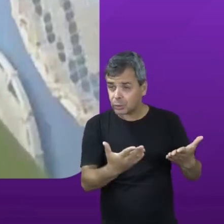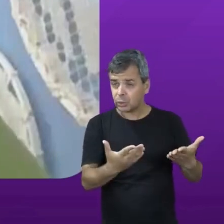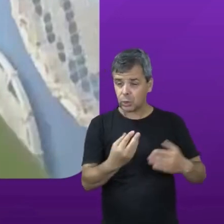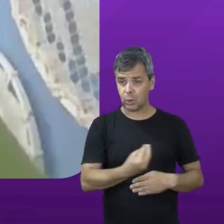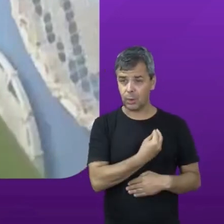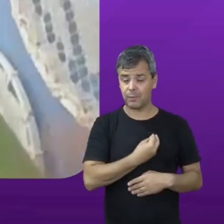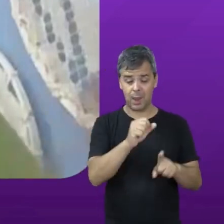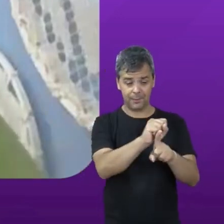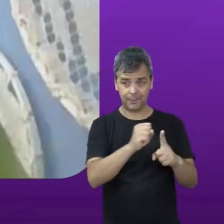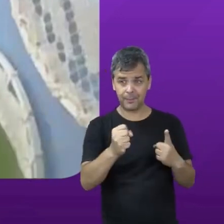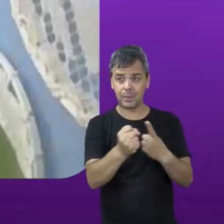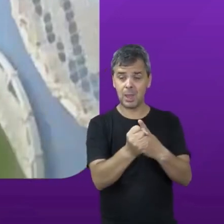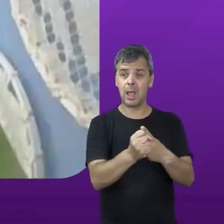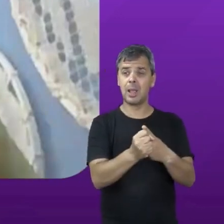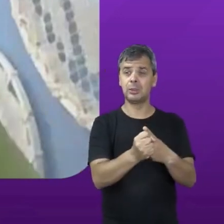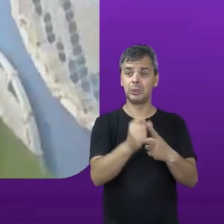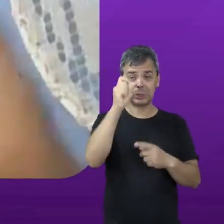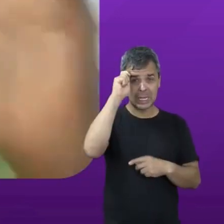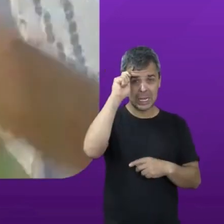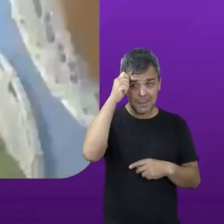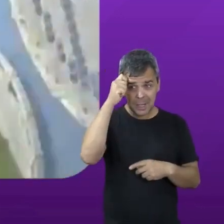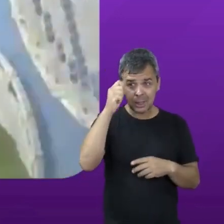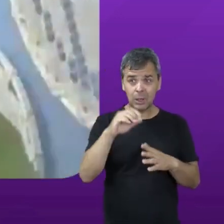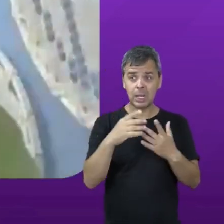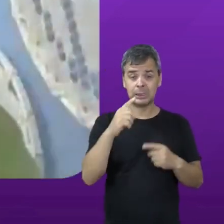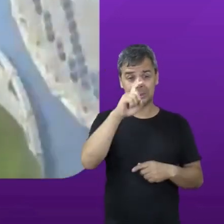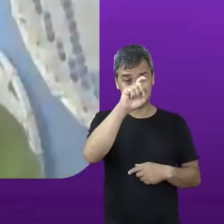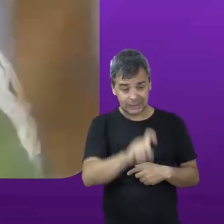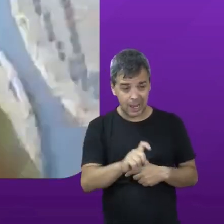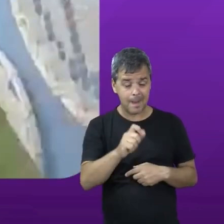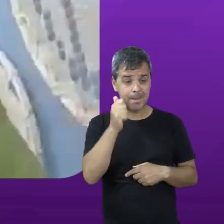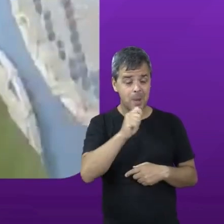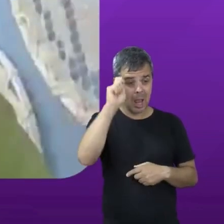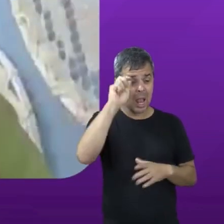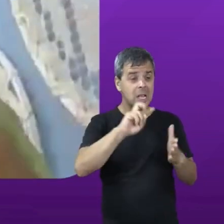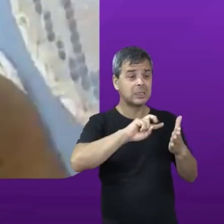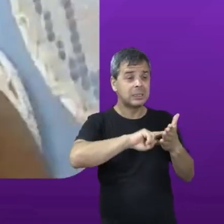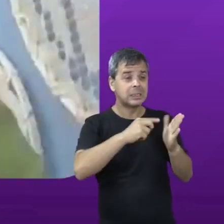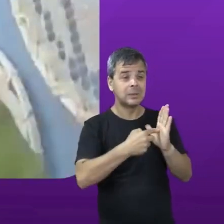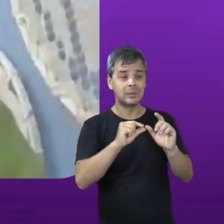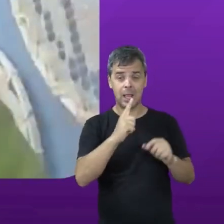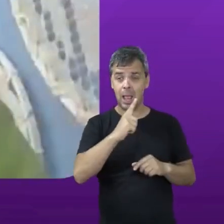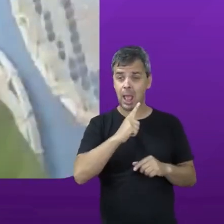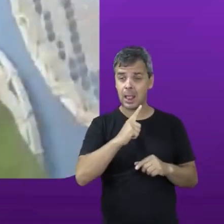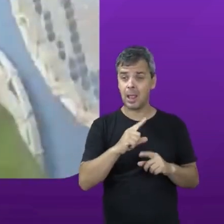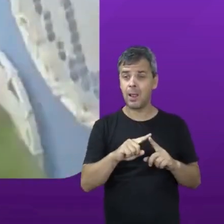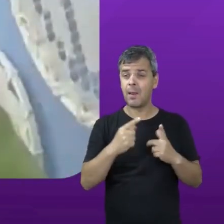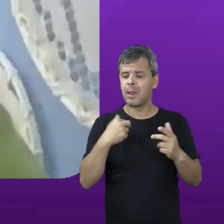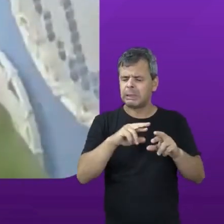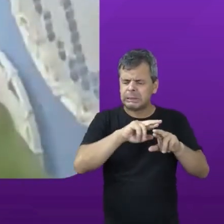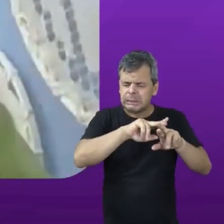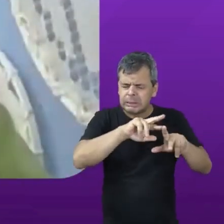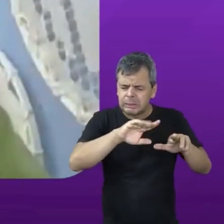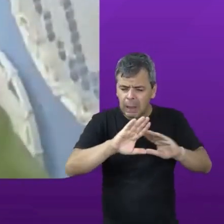viver numa sociedade racializada em que ser mulher negra significa ter que passar por